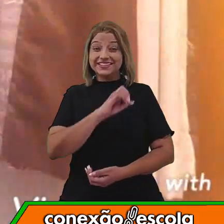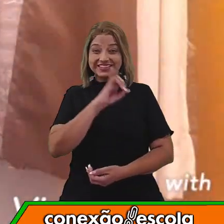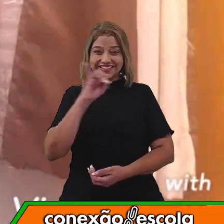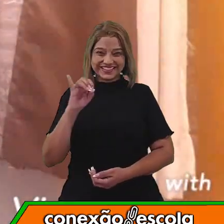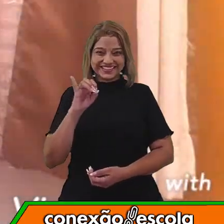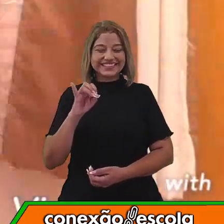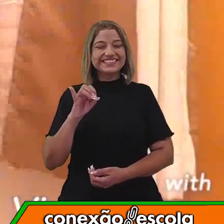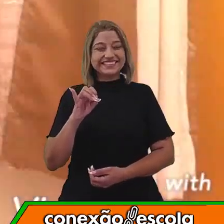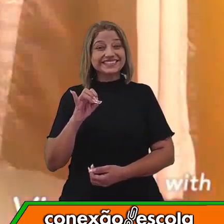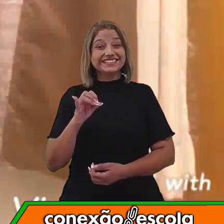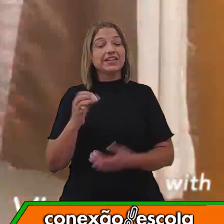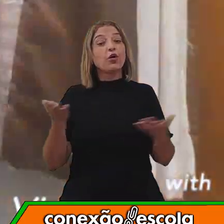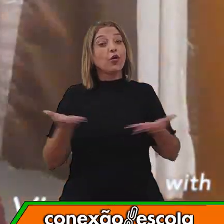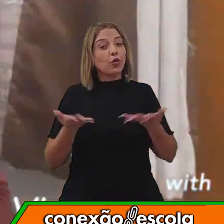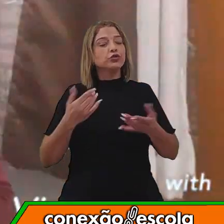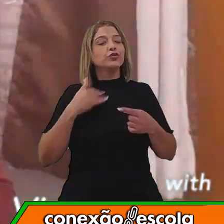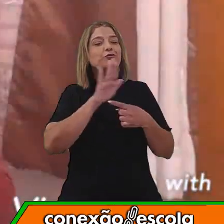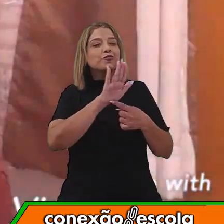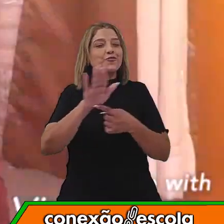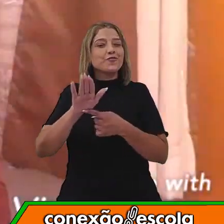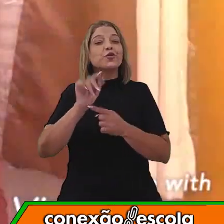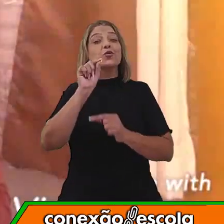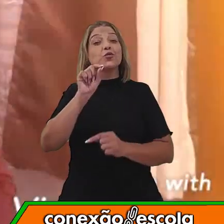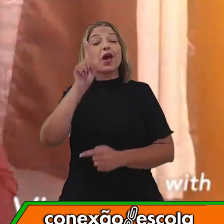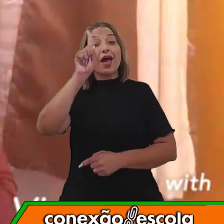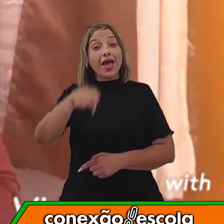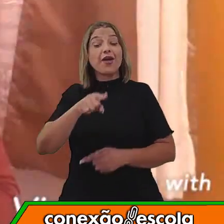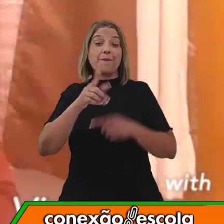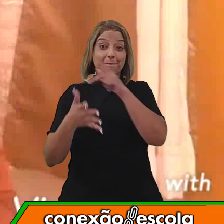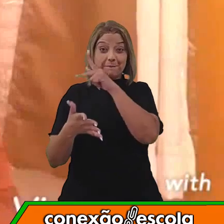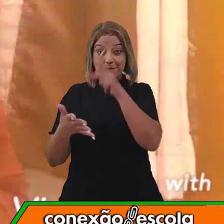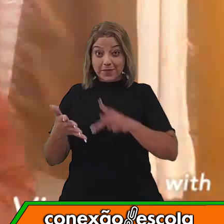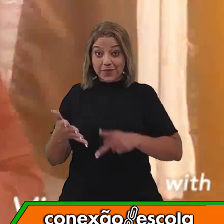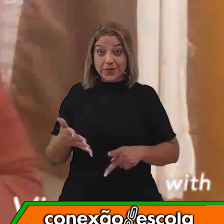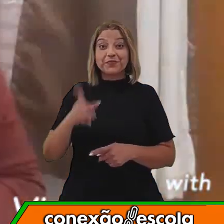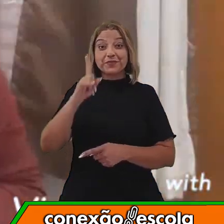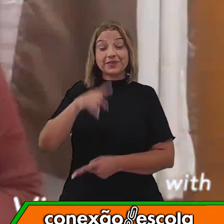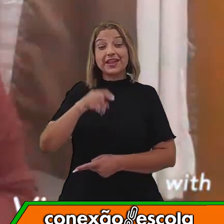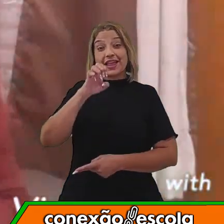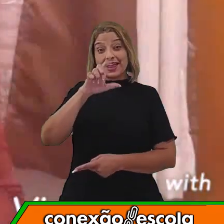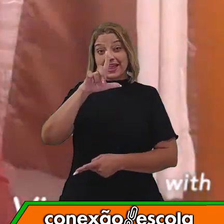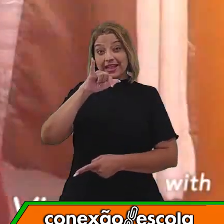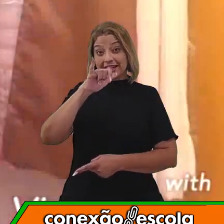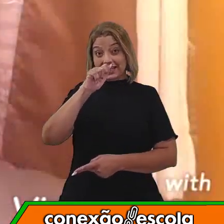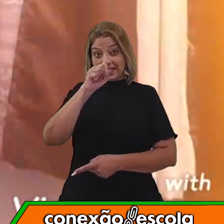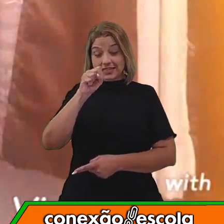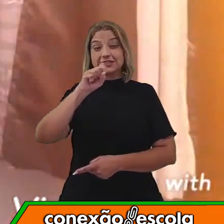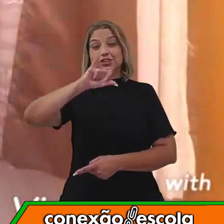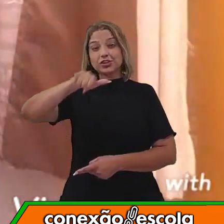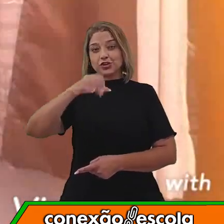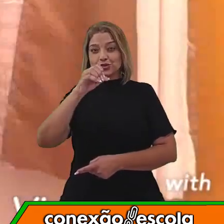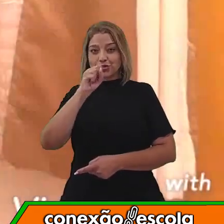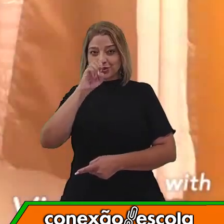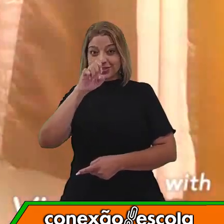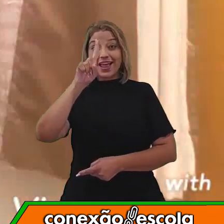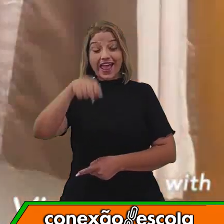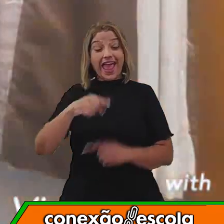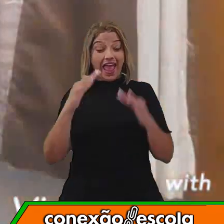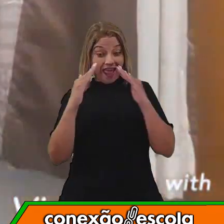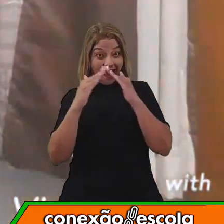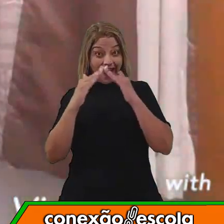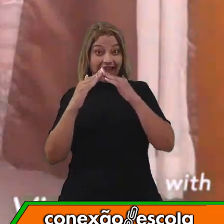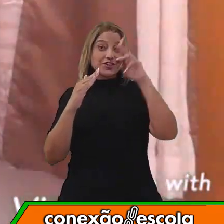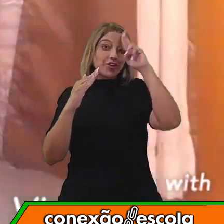Oi! Hoje quis trazer aqui para vocês um poema do Elias José, que é A Casa e o Seu